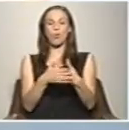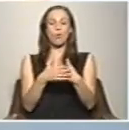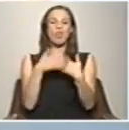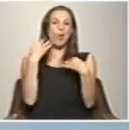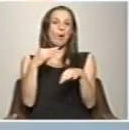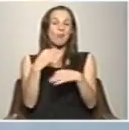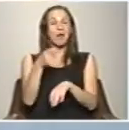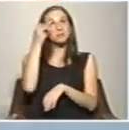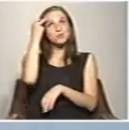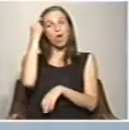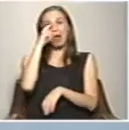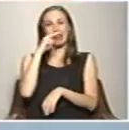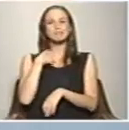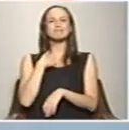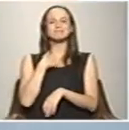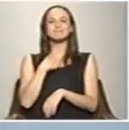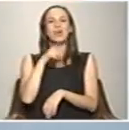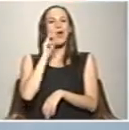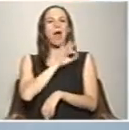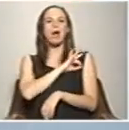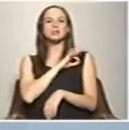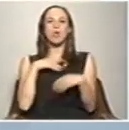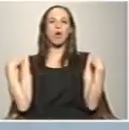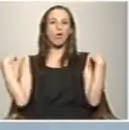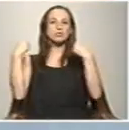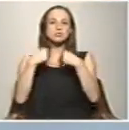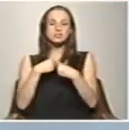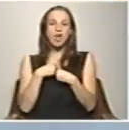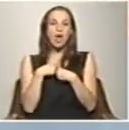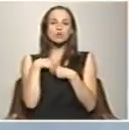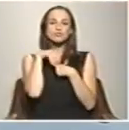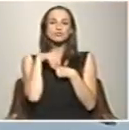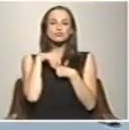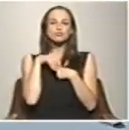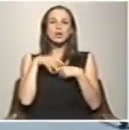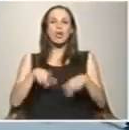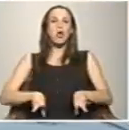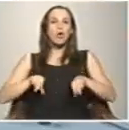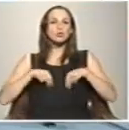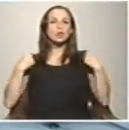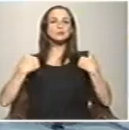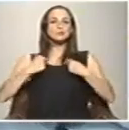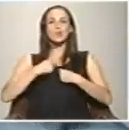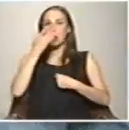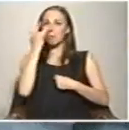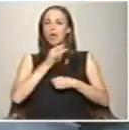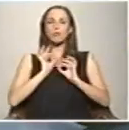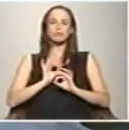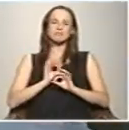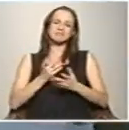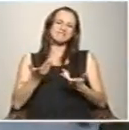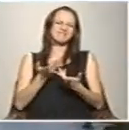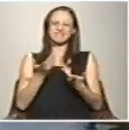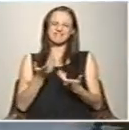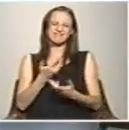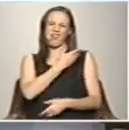nossa memória, aquela senhora de chale e lenço, aquele senhor de colete e calça preta, é em vias de extinção, quer dizer. E, portanto,